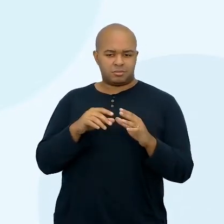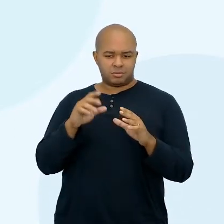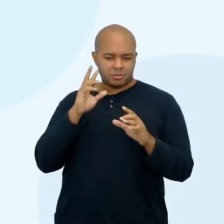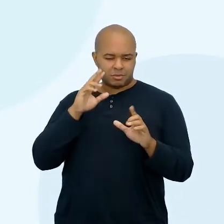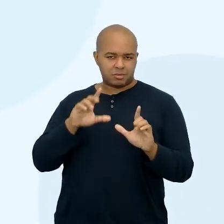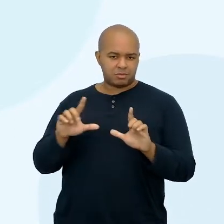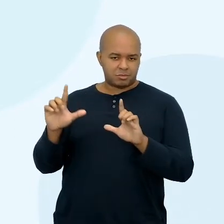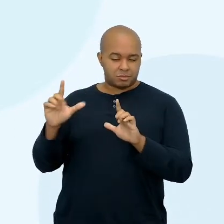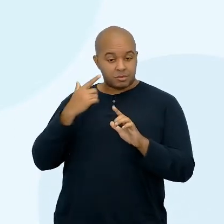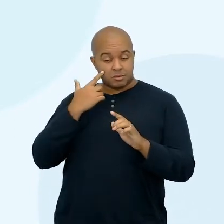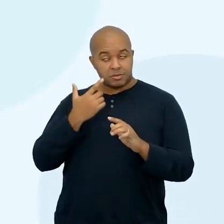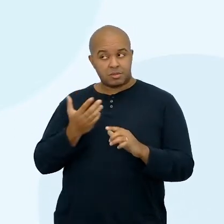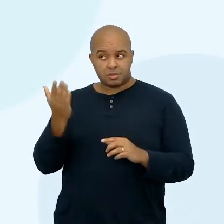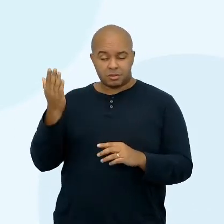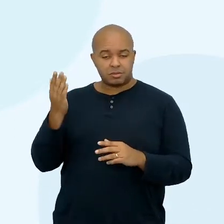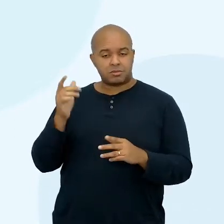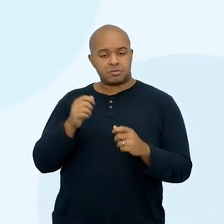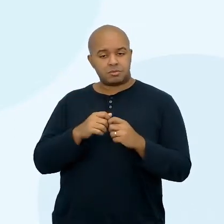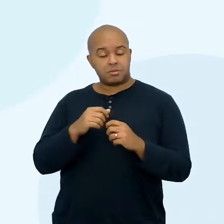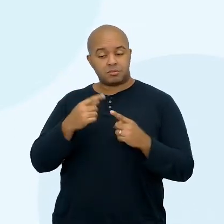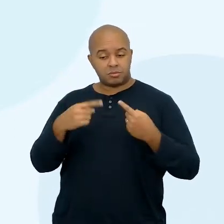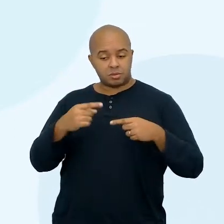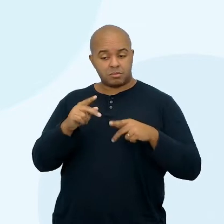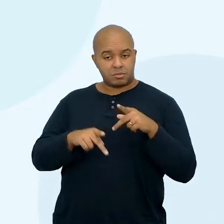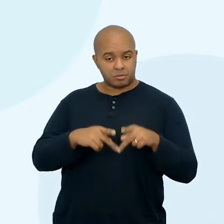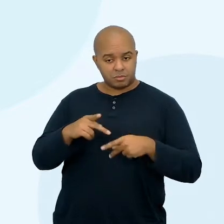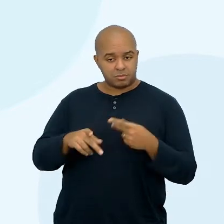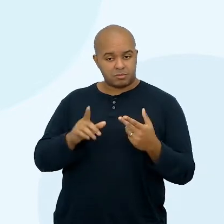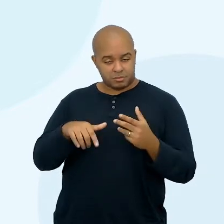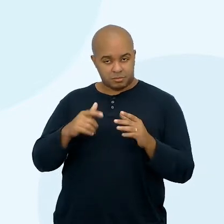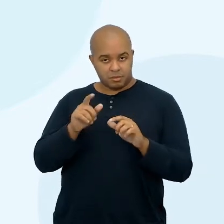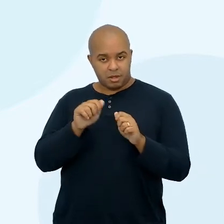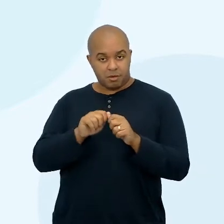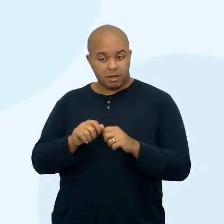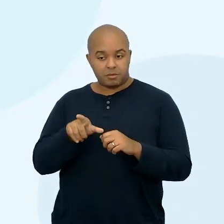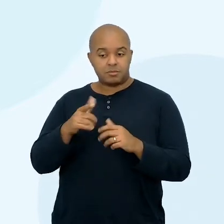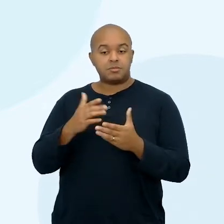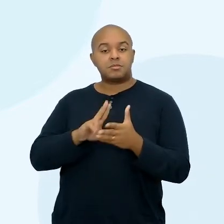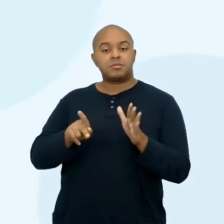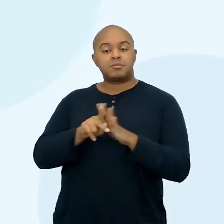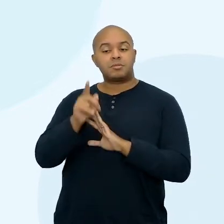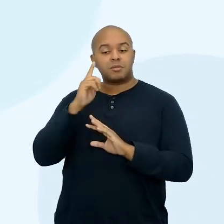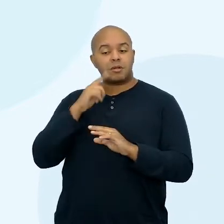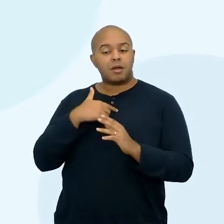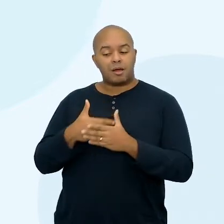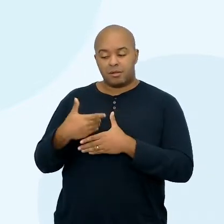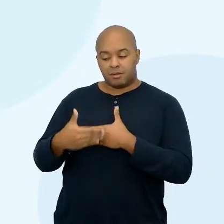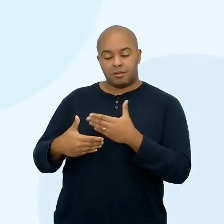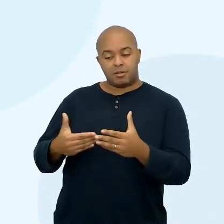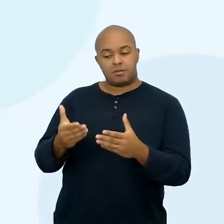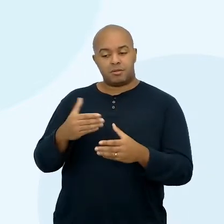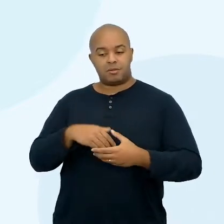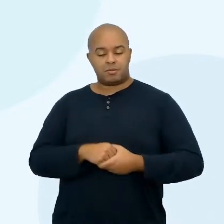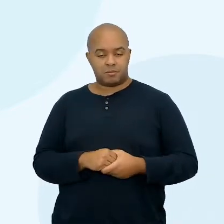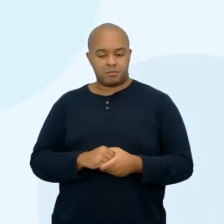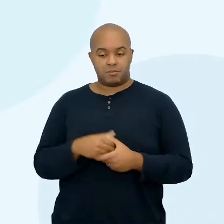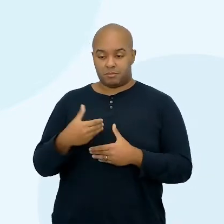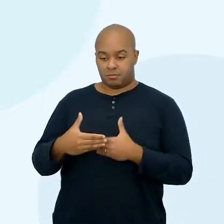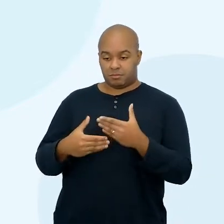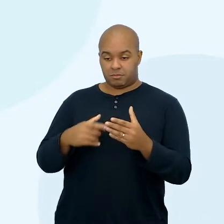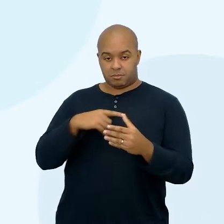vai além da espera a cada 4 anos para que a gente exerça o